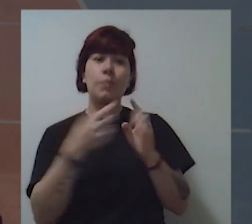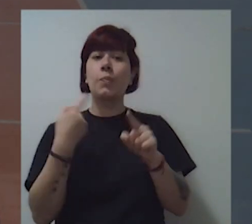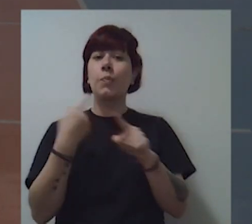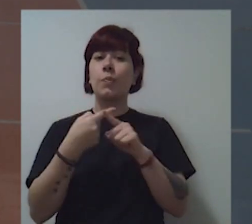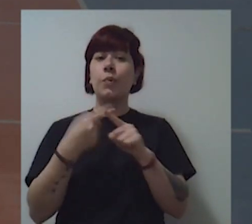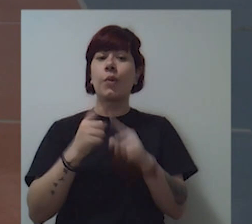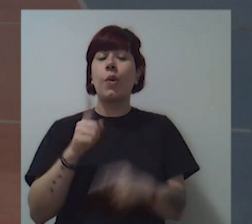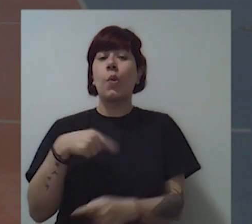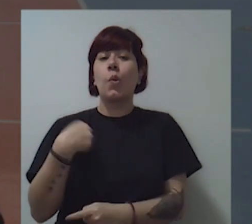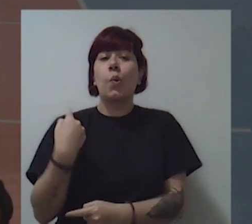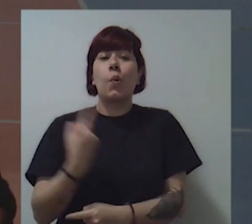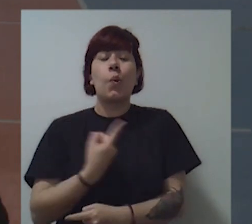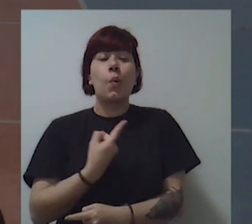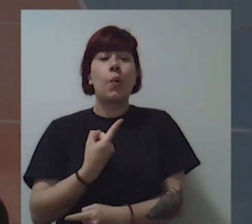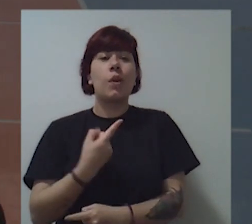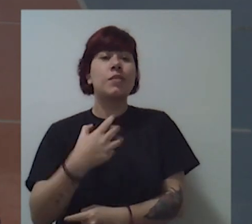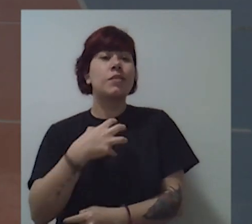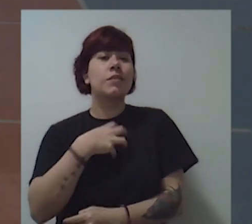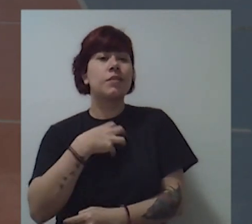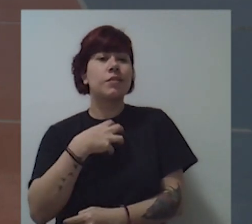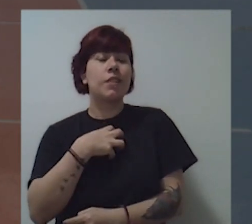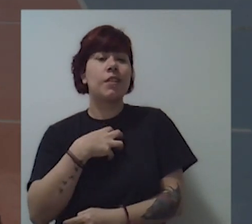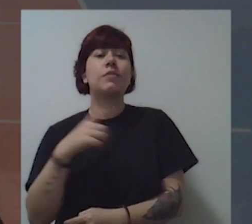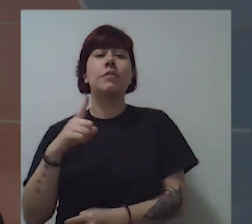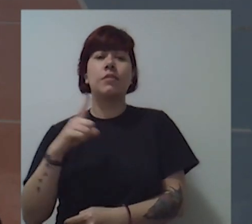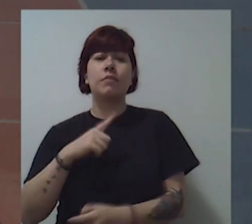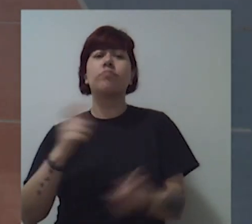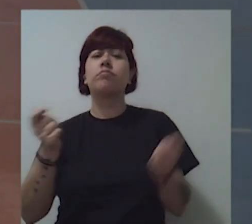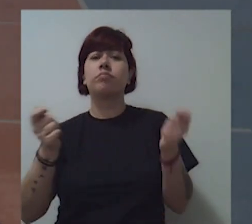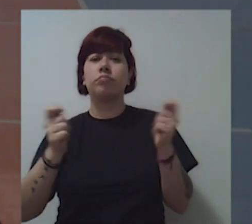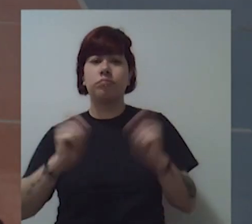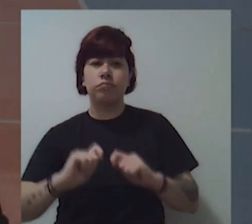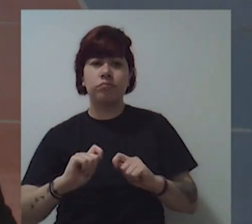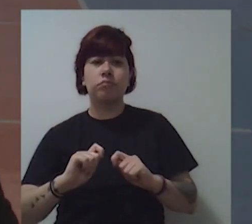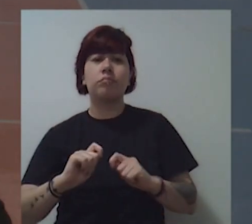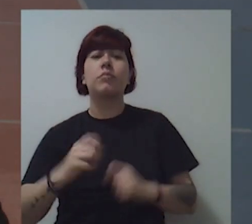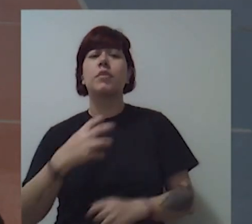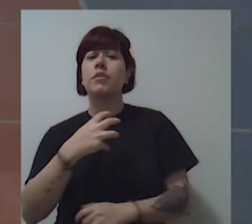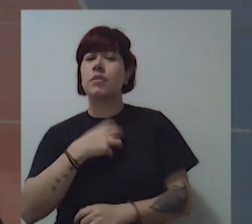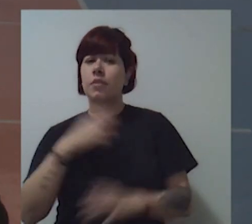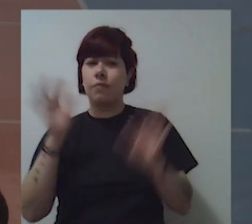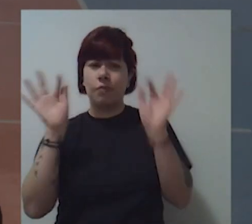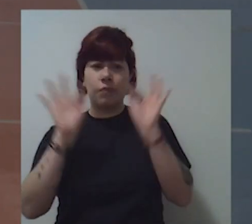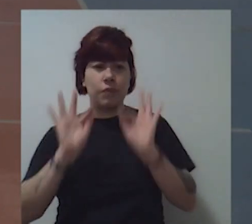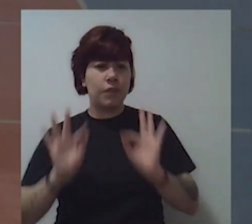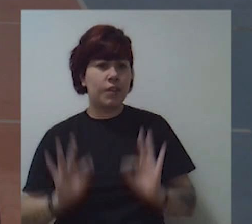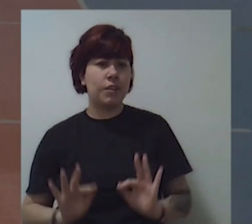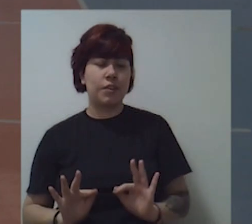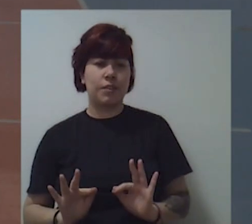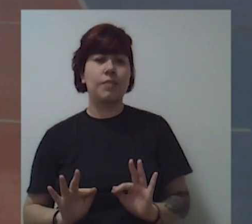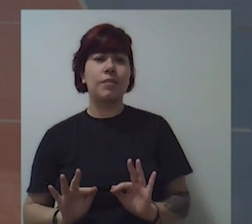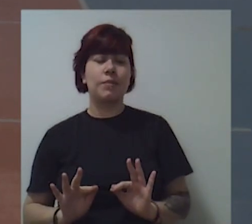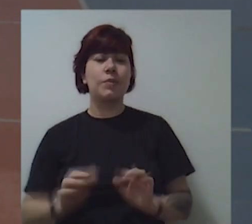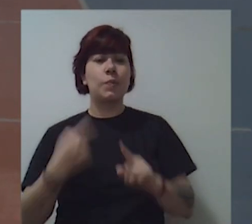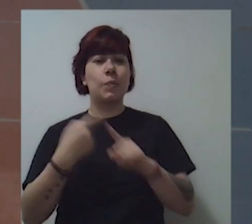porque a gente se sente mais útil, a gente se sente